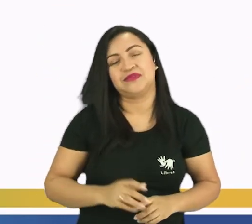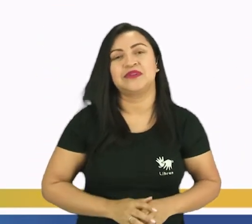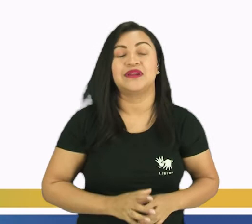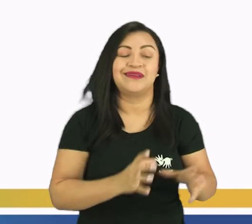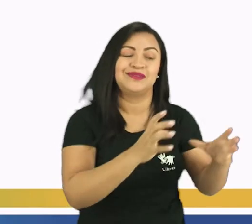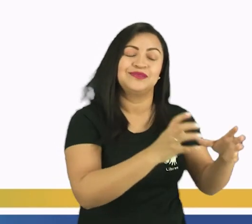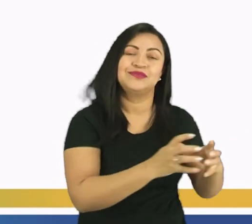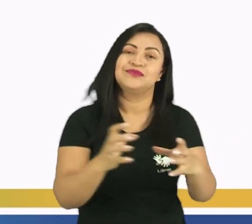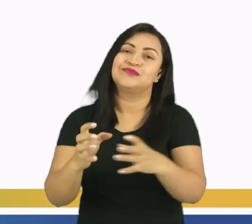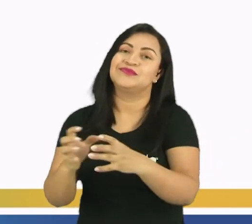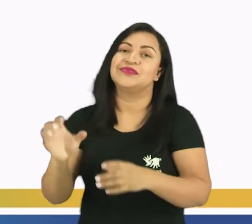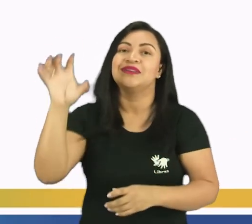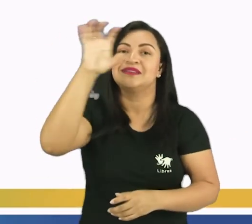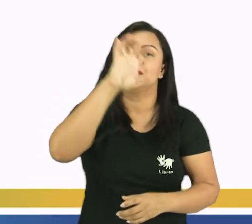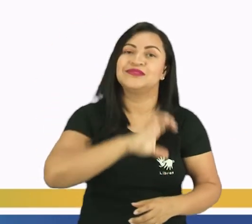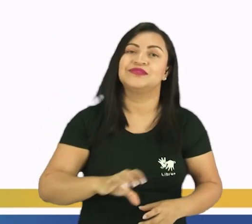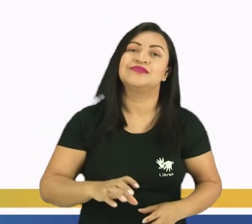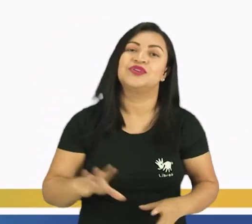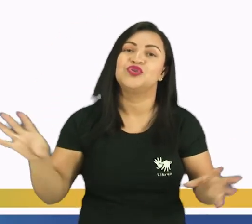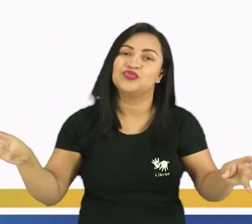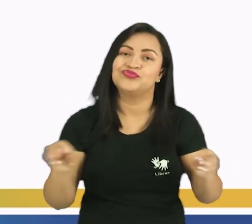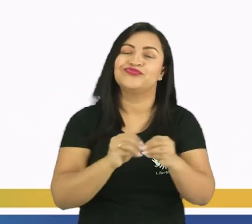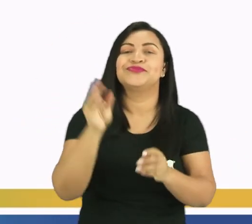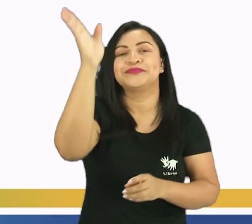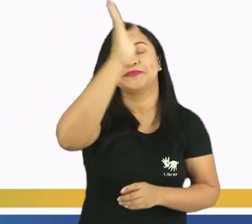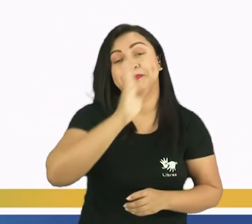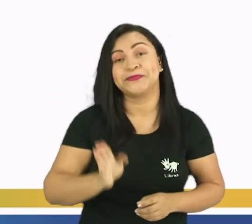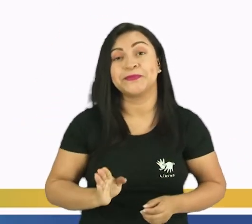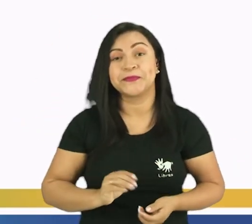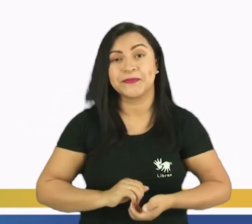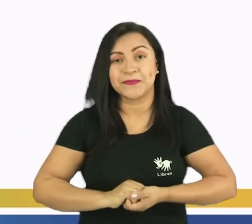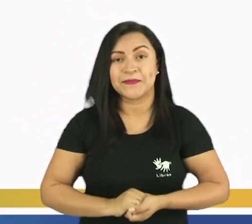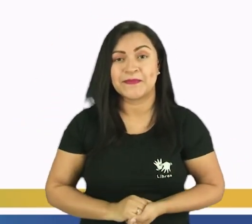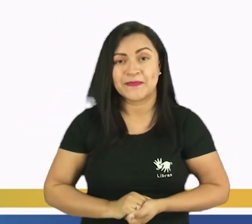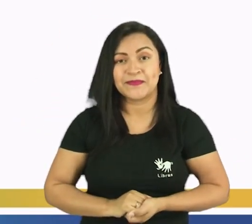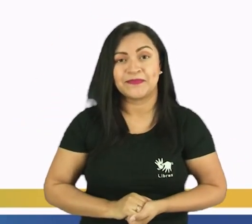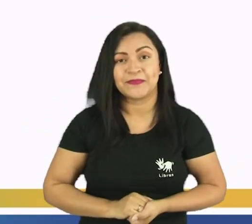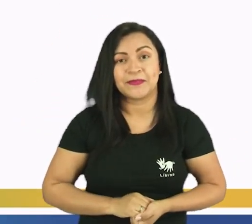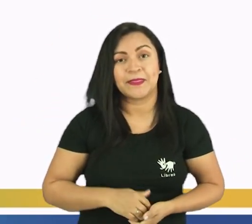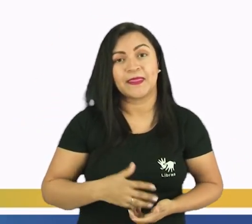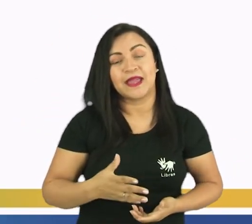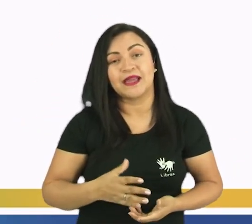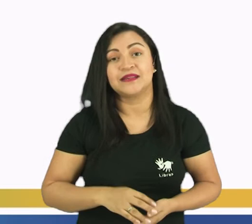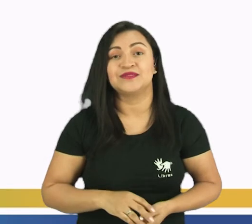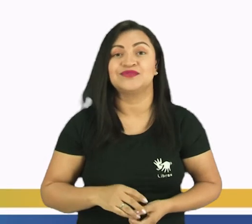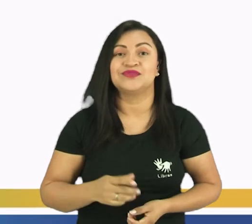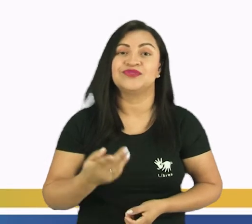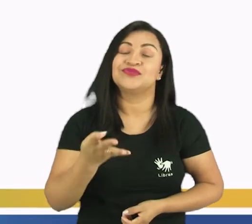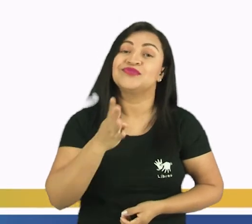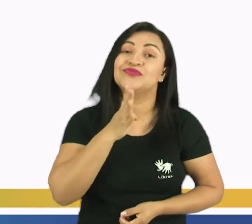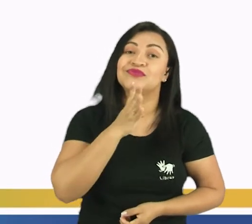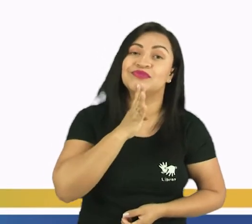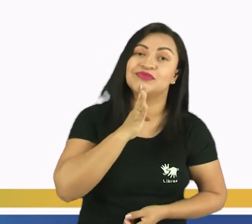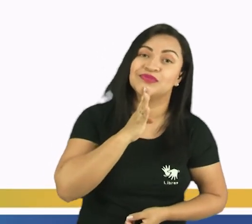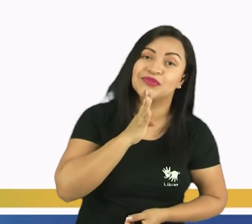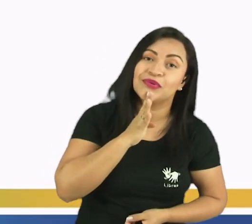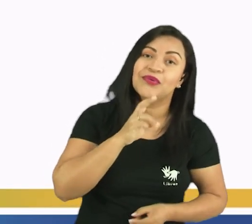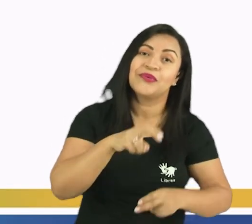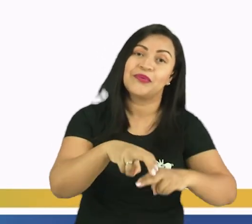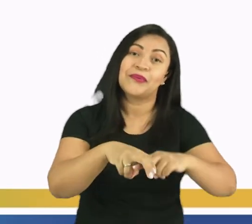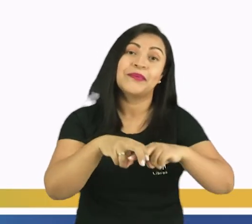próprias regiões que formam o Estado Nacional. Fato que muitas vezes não dá abertura para o conhecimento de